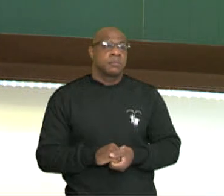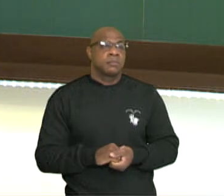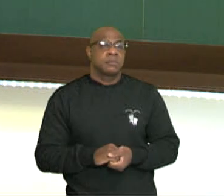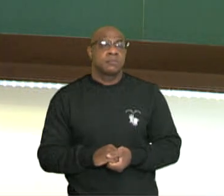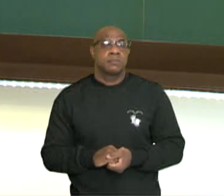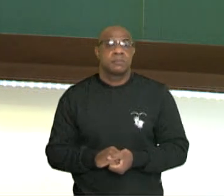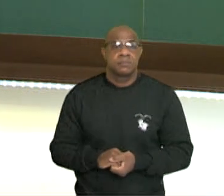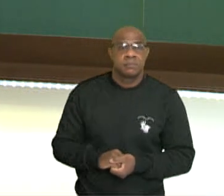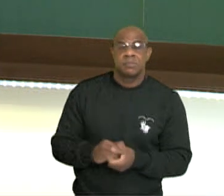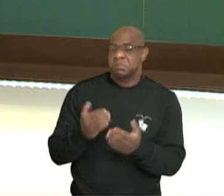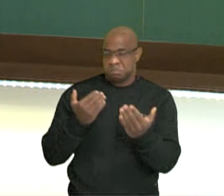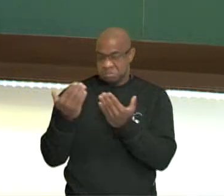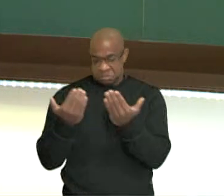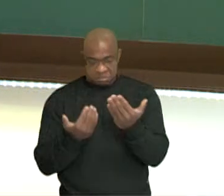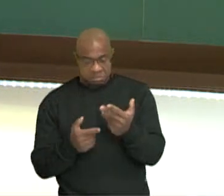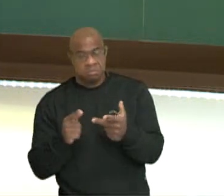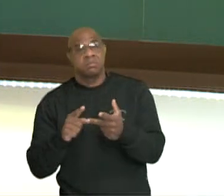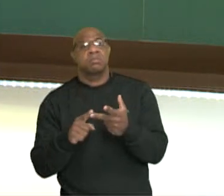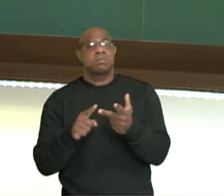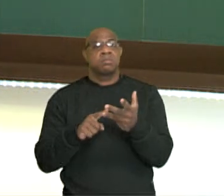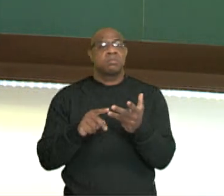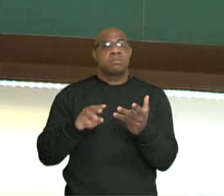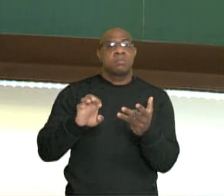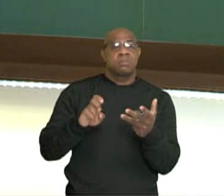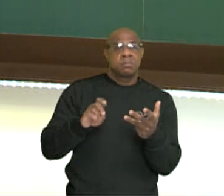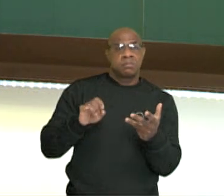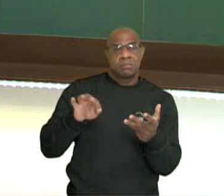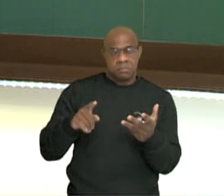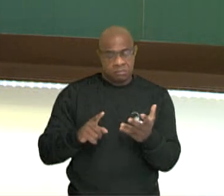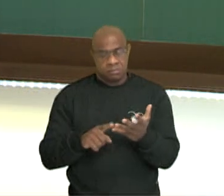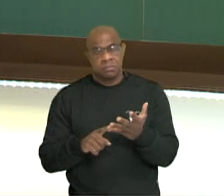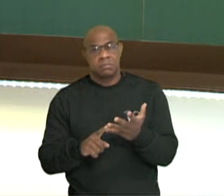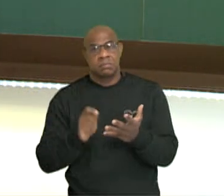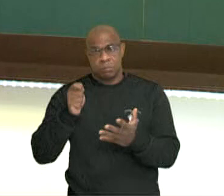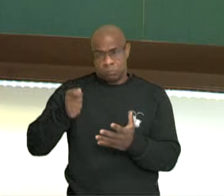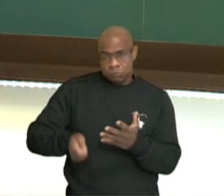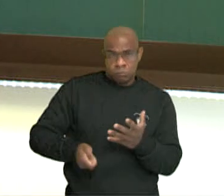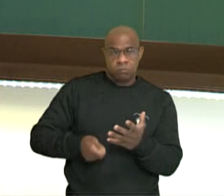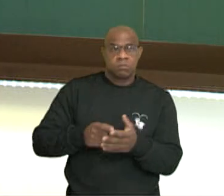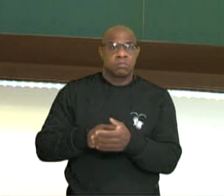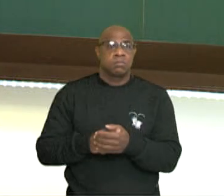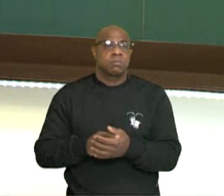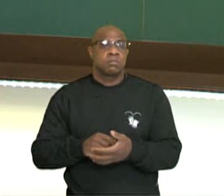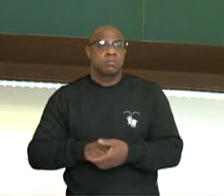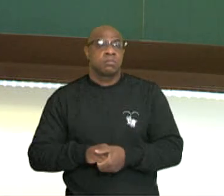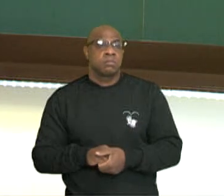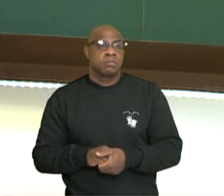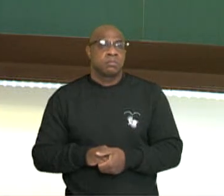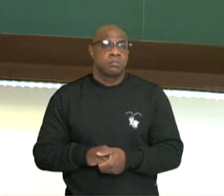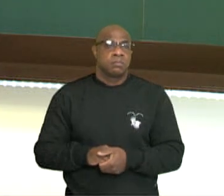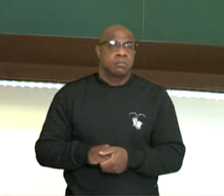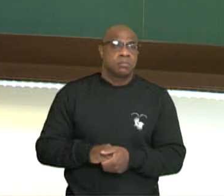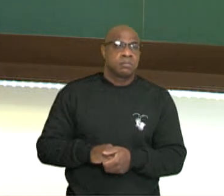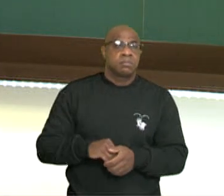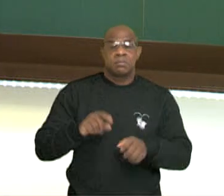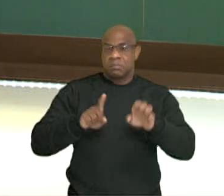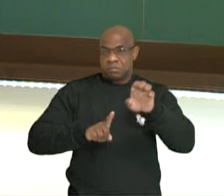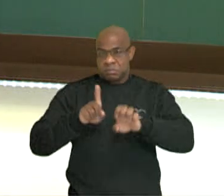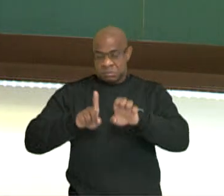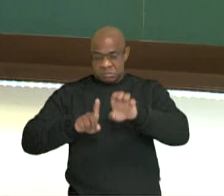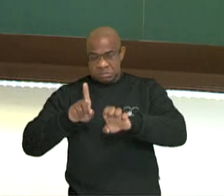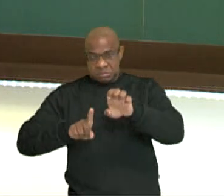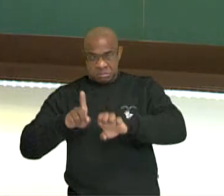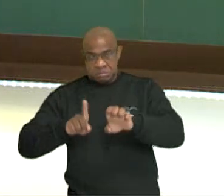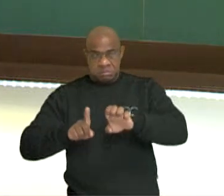de comparação, evidência, autoridade, cuidado que tem que ser uma pessoa bem especializada nisso,